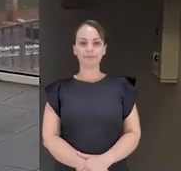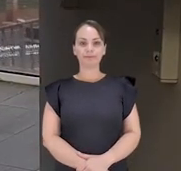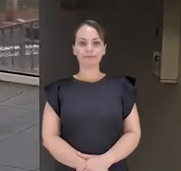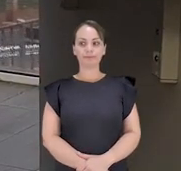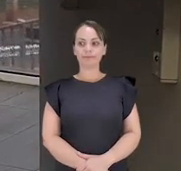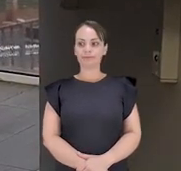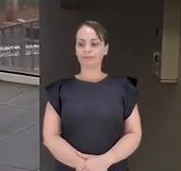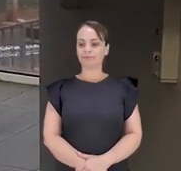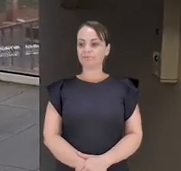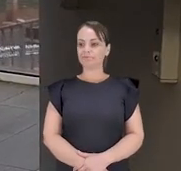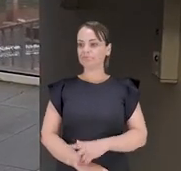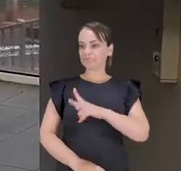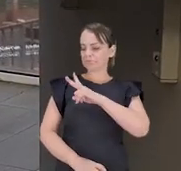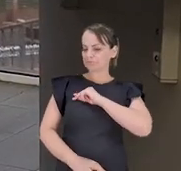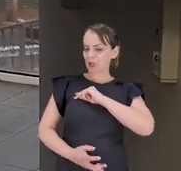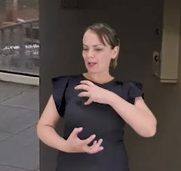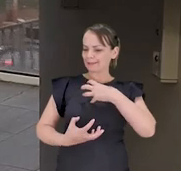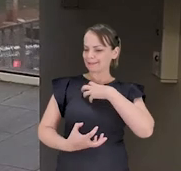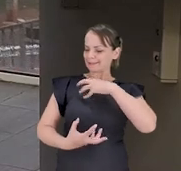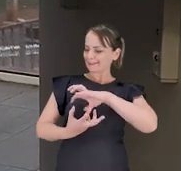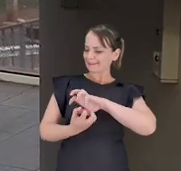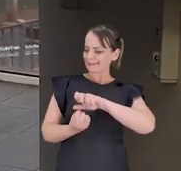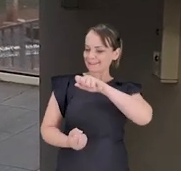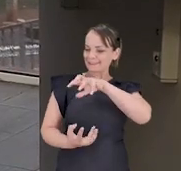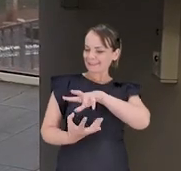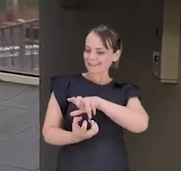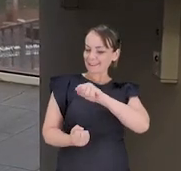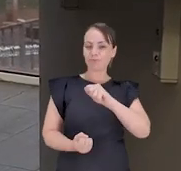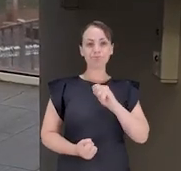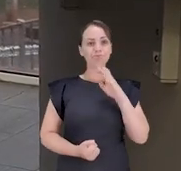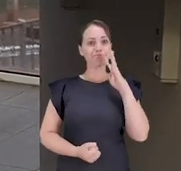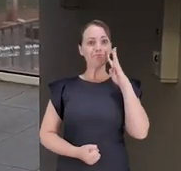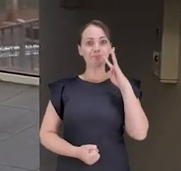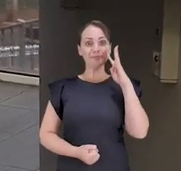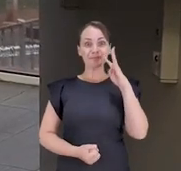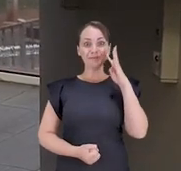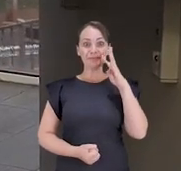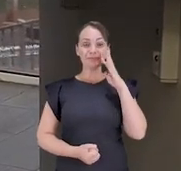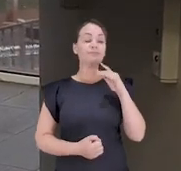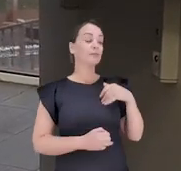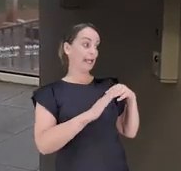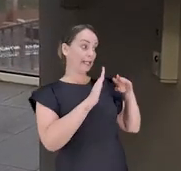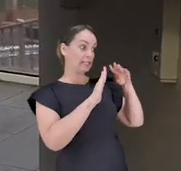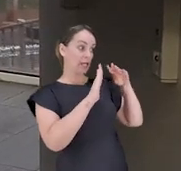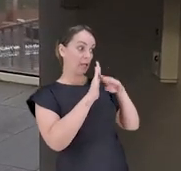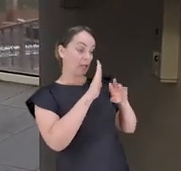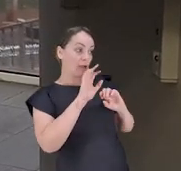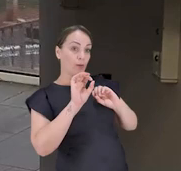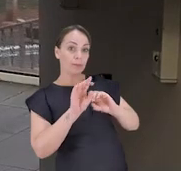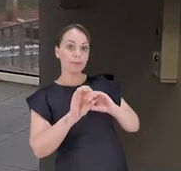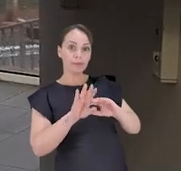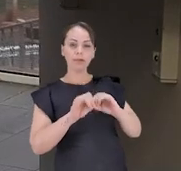Nossa, fica uma consistência muito sensacional. Sim, aí essa receita que eu tô passando aqui é a